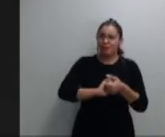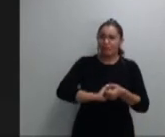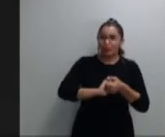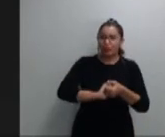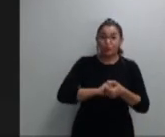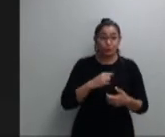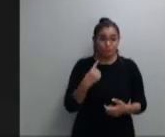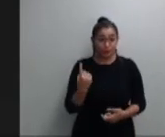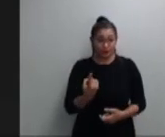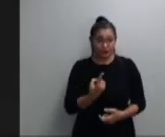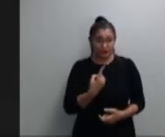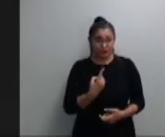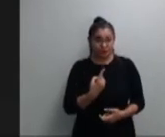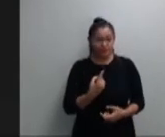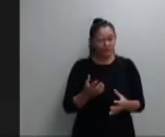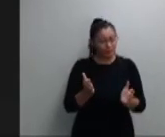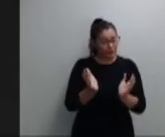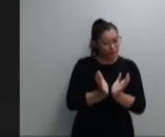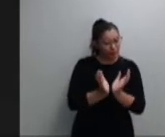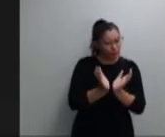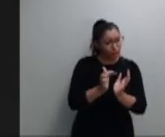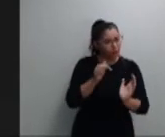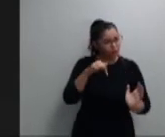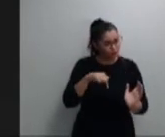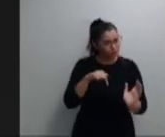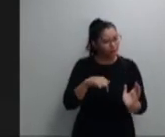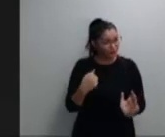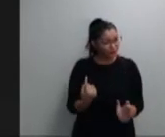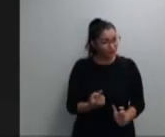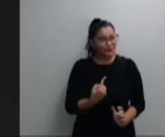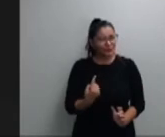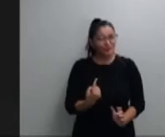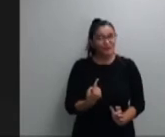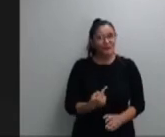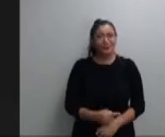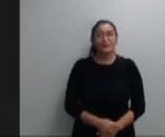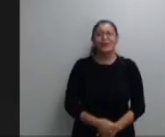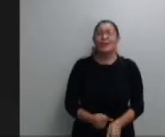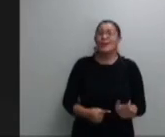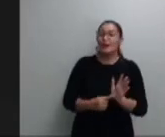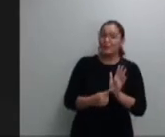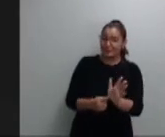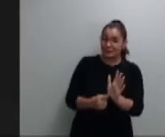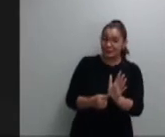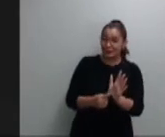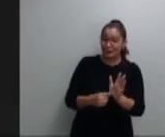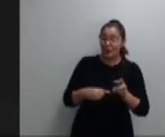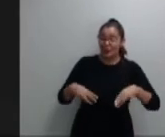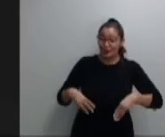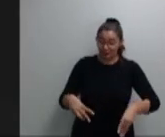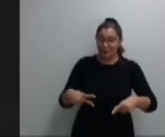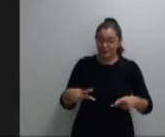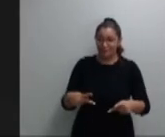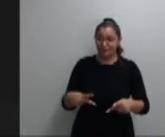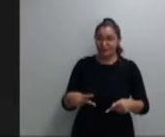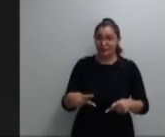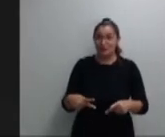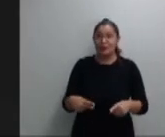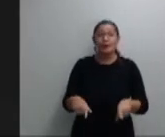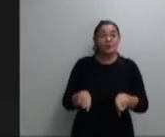participando dessa sessão conosco, meus ilustres pares, repreta do Ministério Público, servidores, como também os ilustres